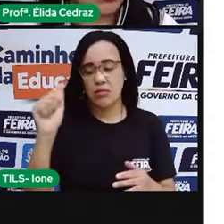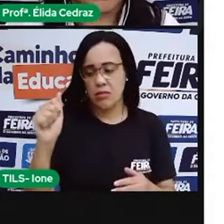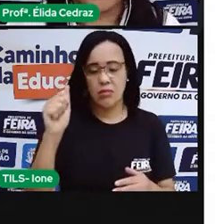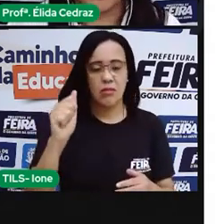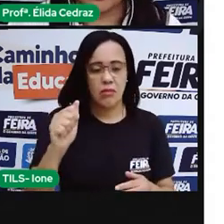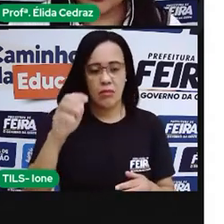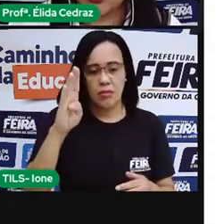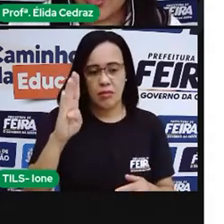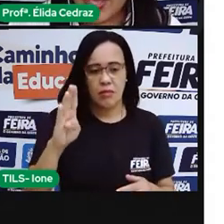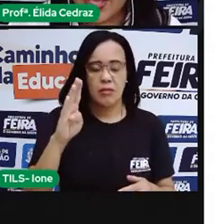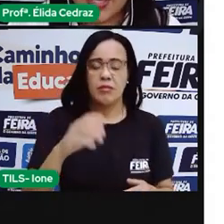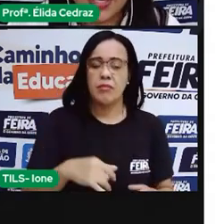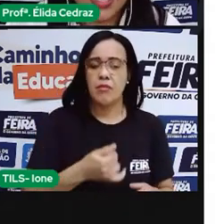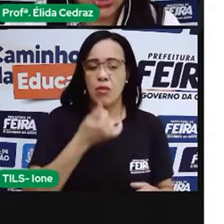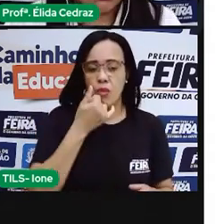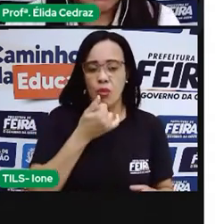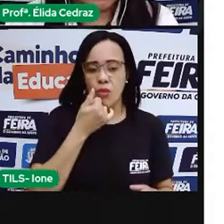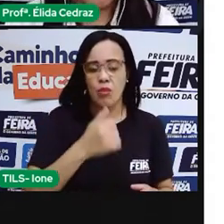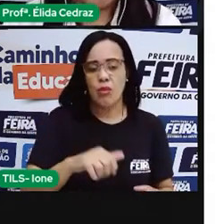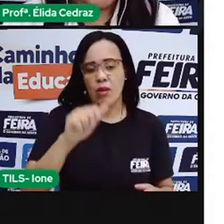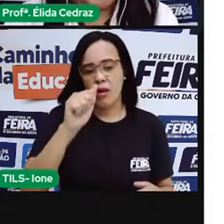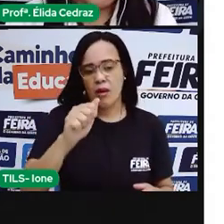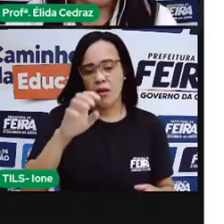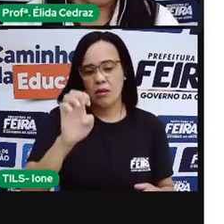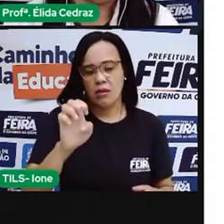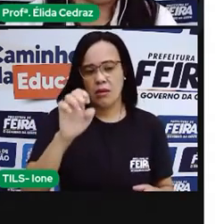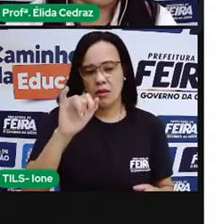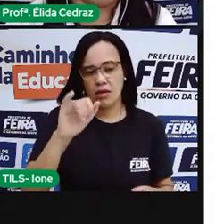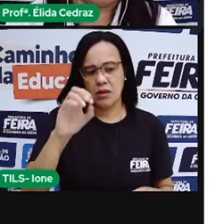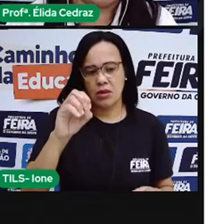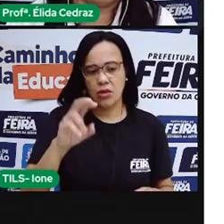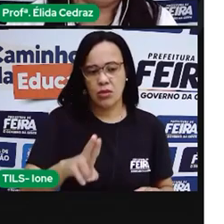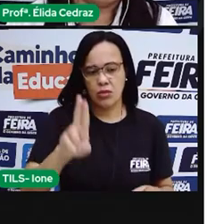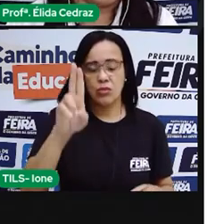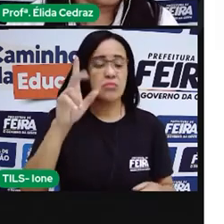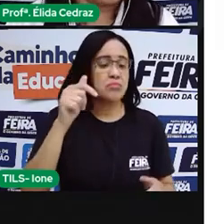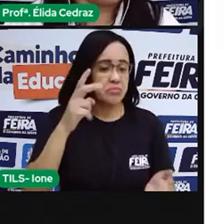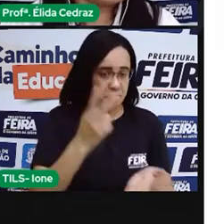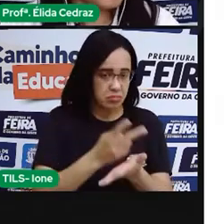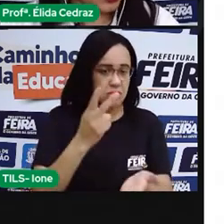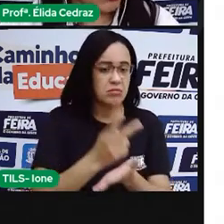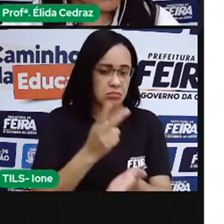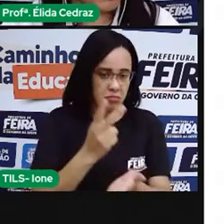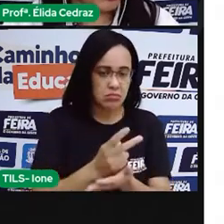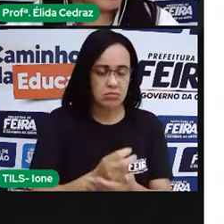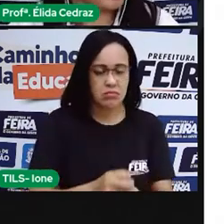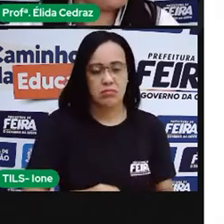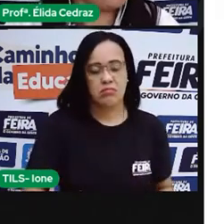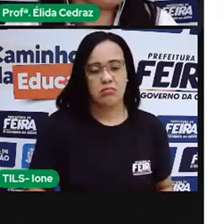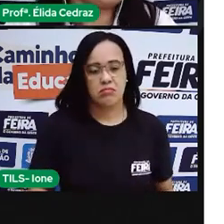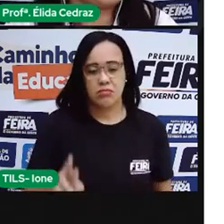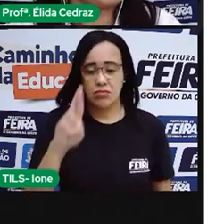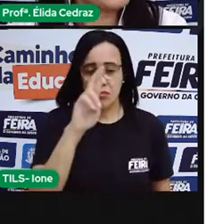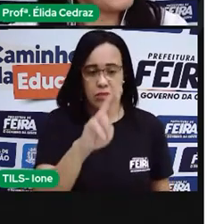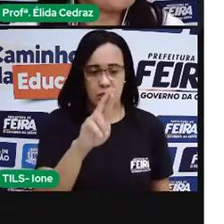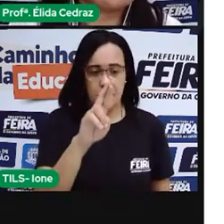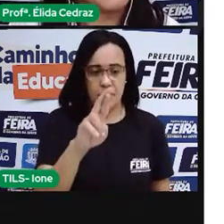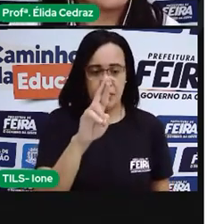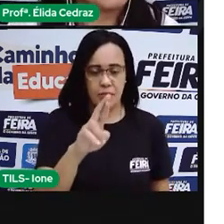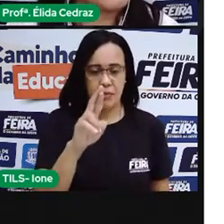Quando o som do R estiver no meio da palavra, com um som forte, como